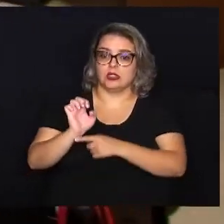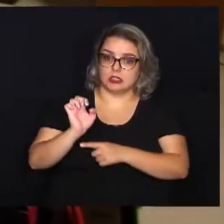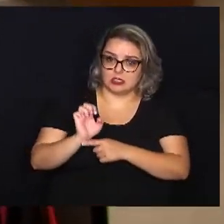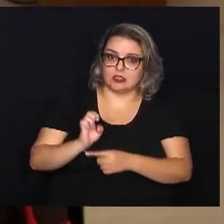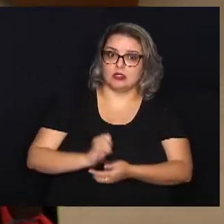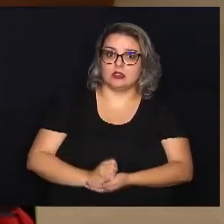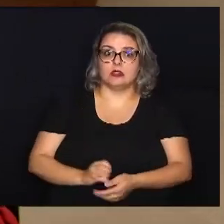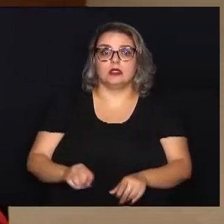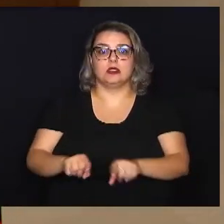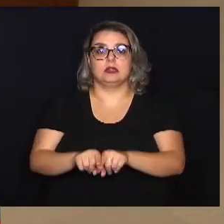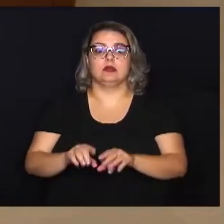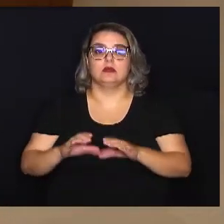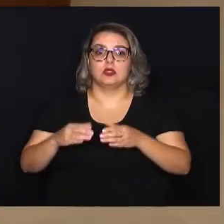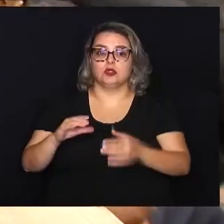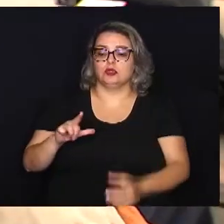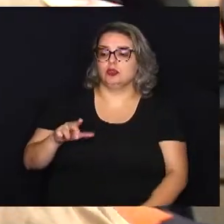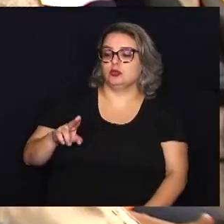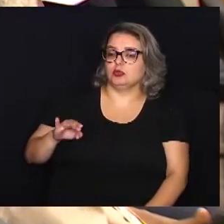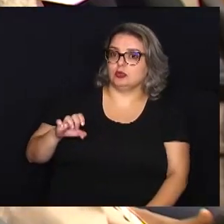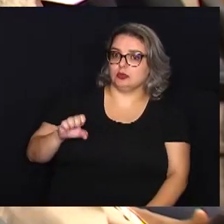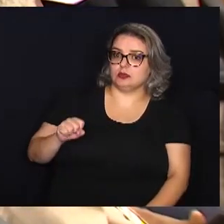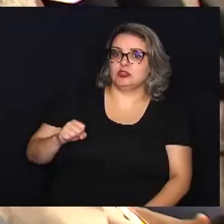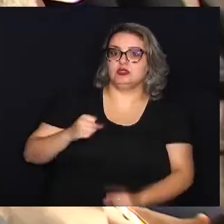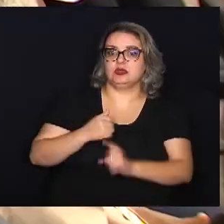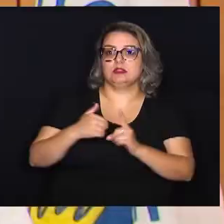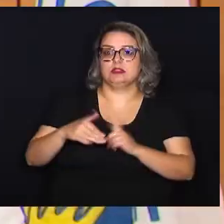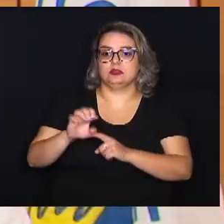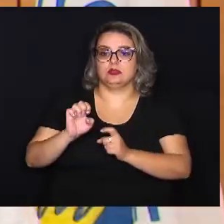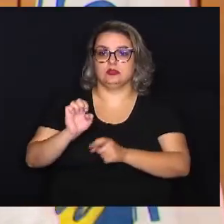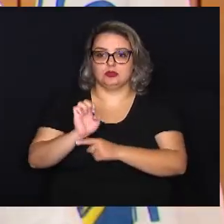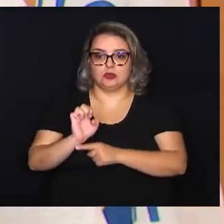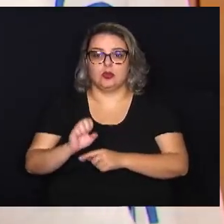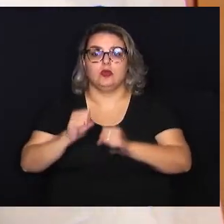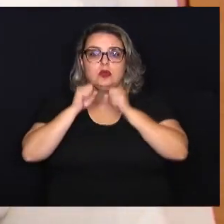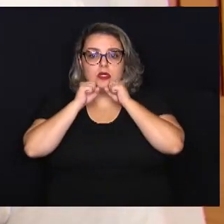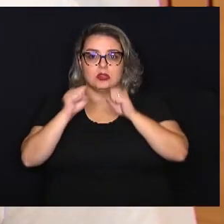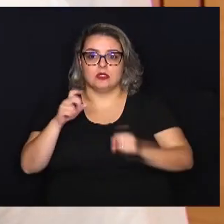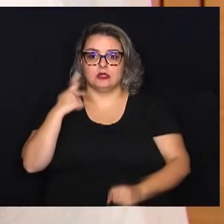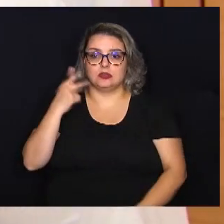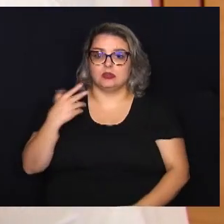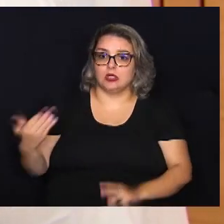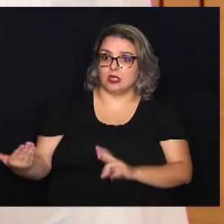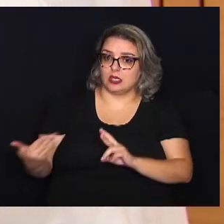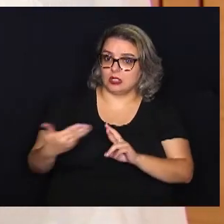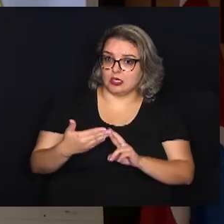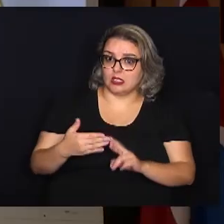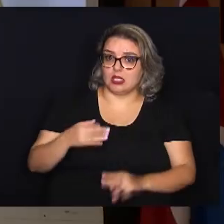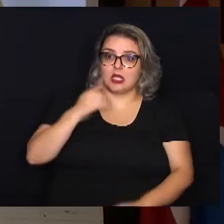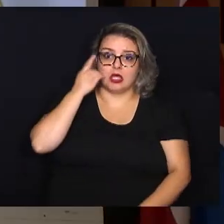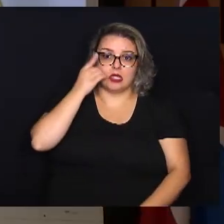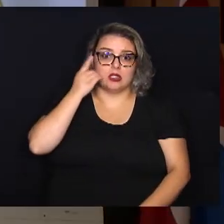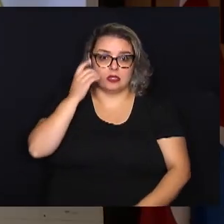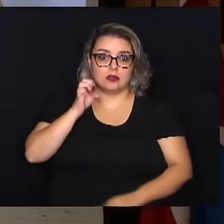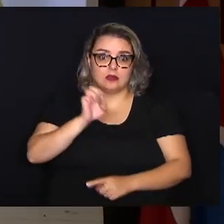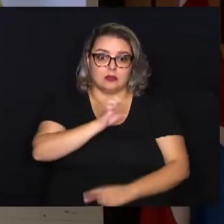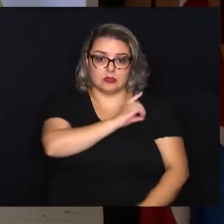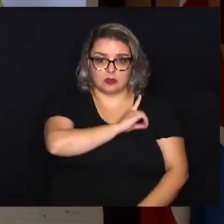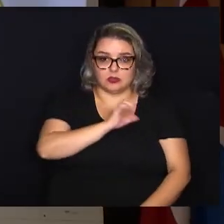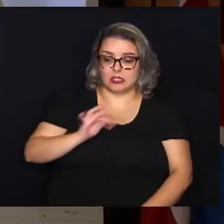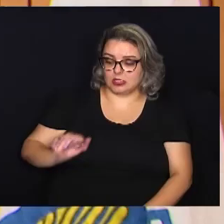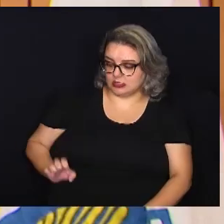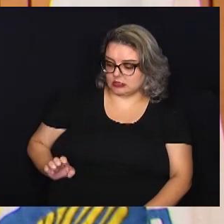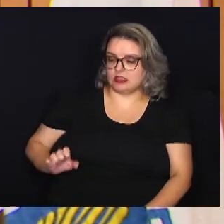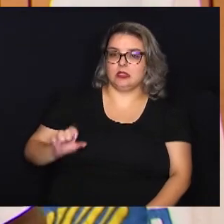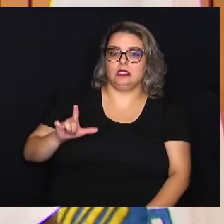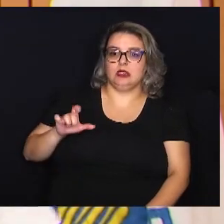estaduais e dos clubes sociais negros do Estado o assessor parlamentar que representa a deputada estadual